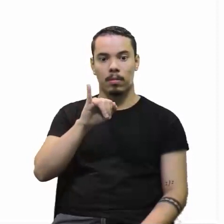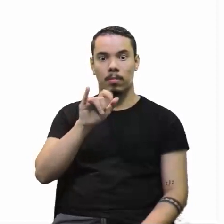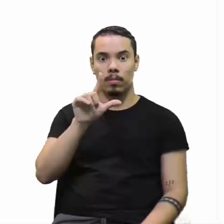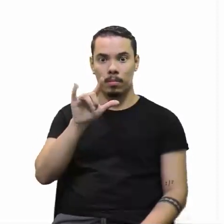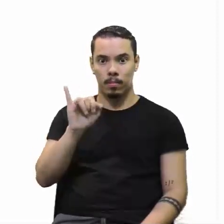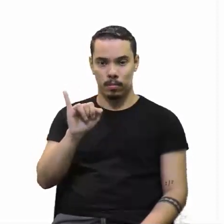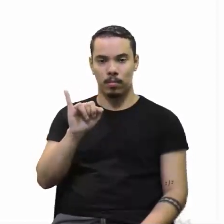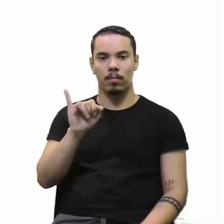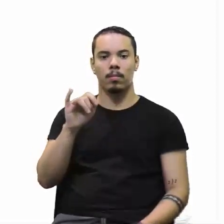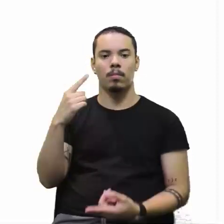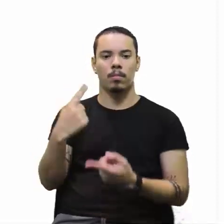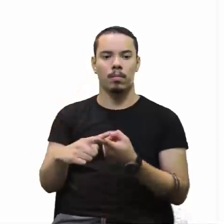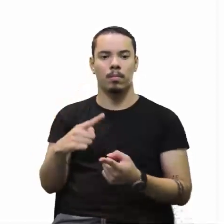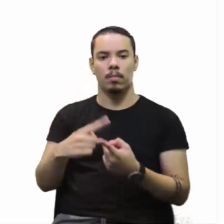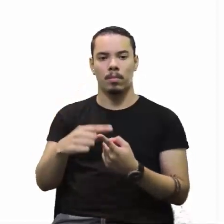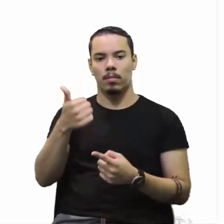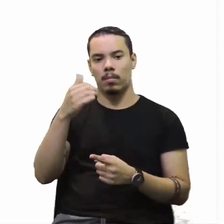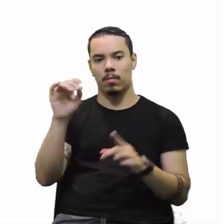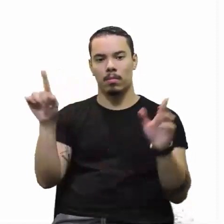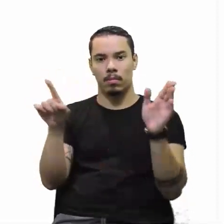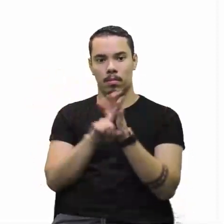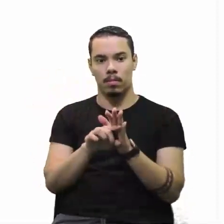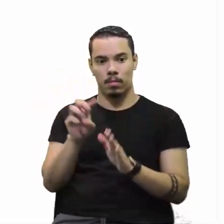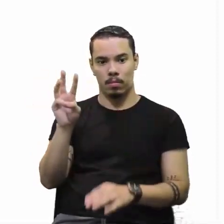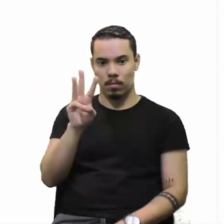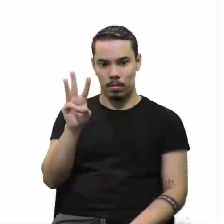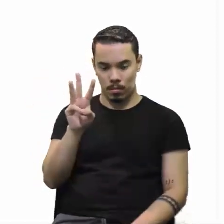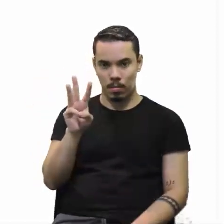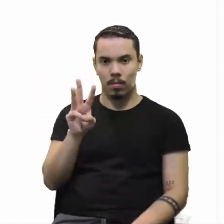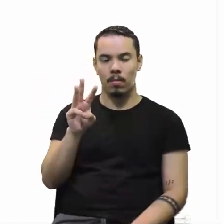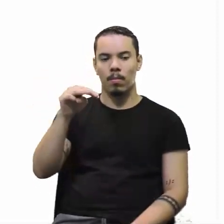milli, né? Que é 10 a menos 3 milli, ficaria